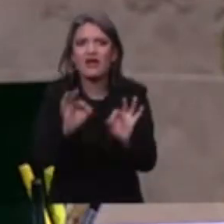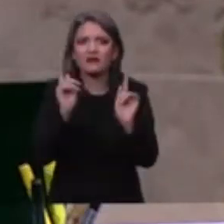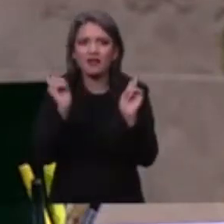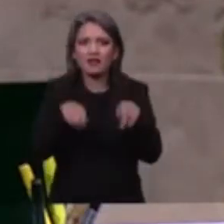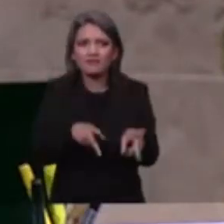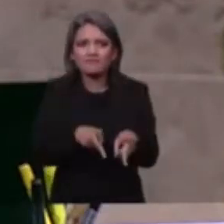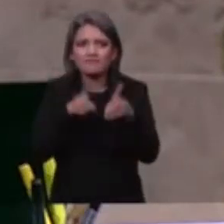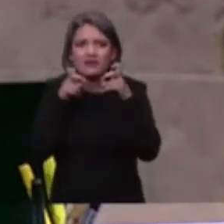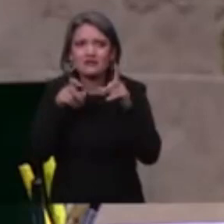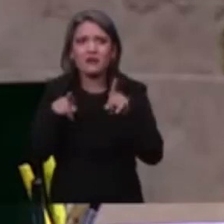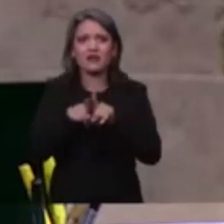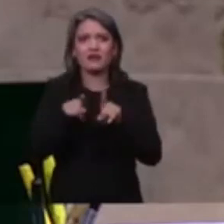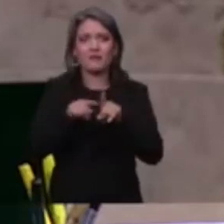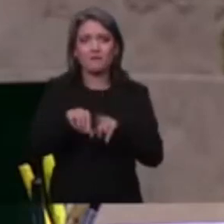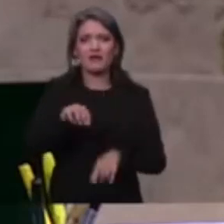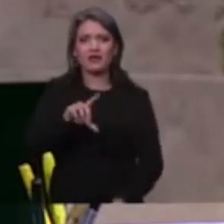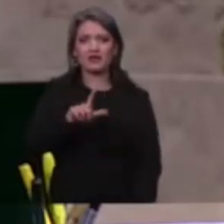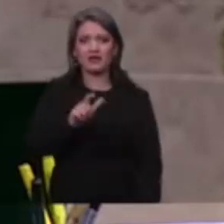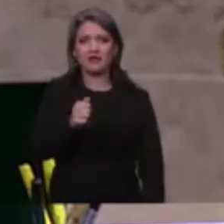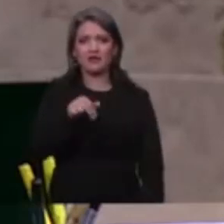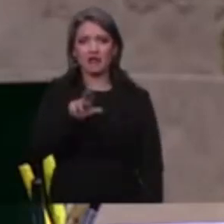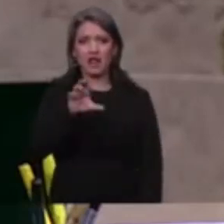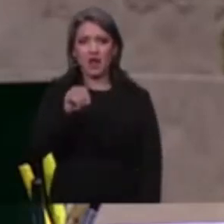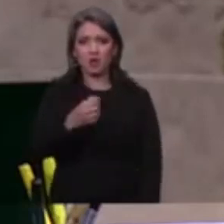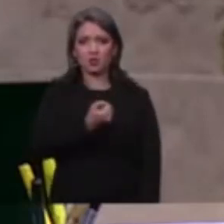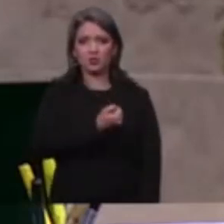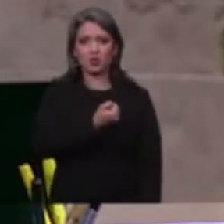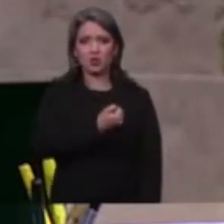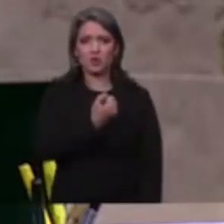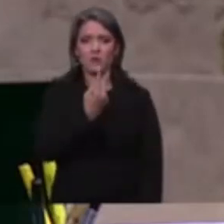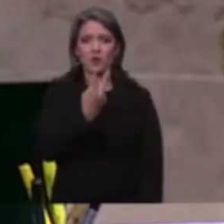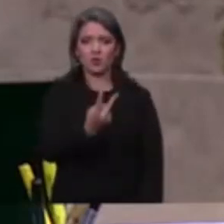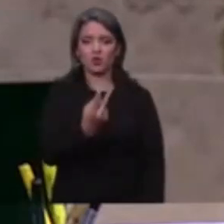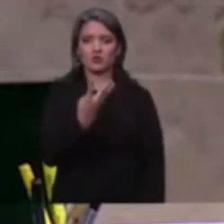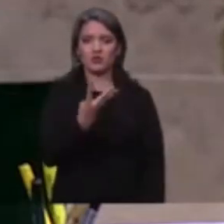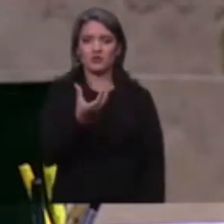reafirmada por intermédio do laudo técnico número